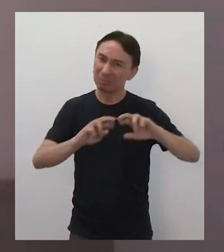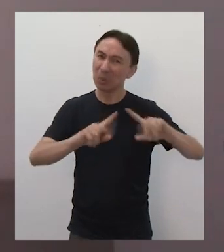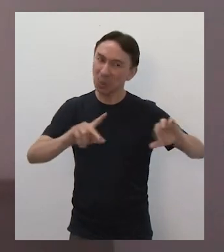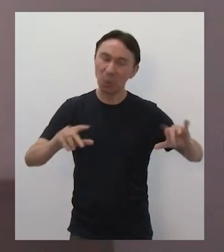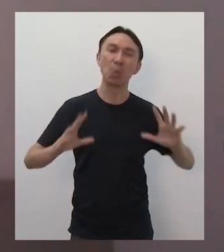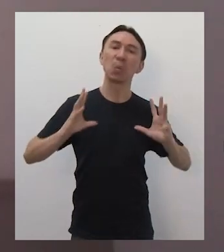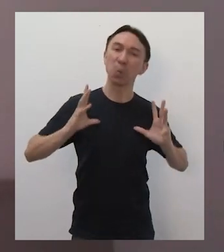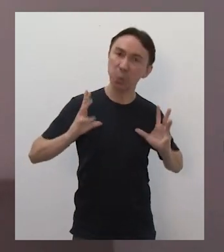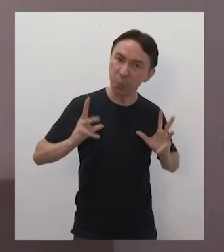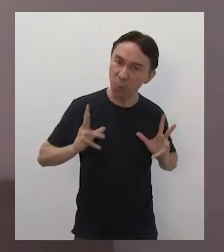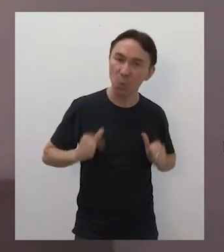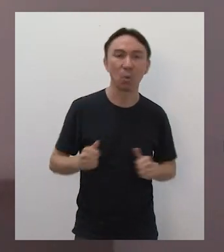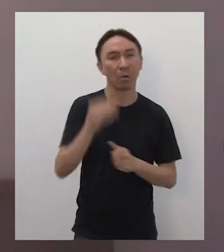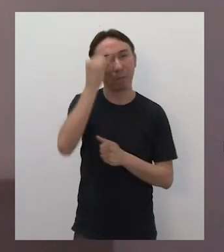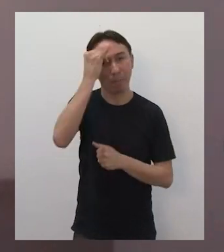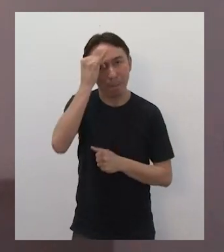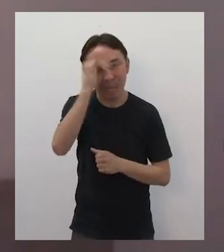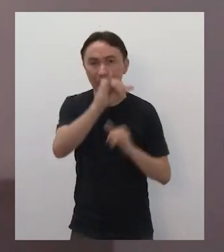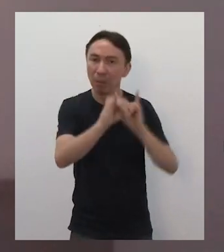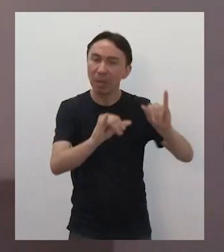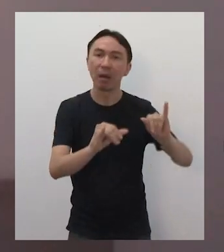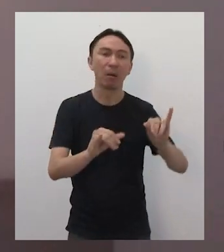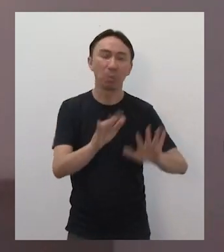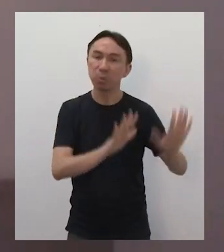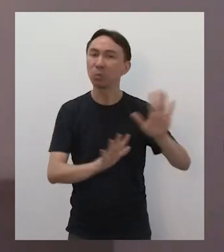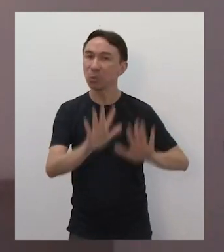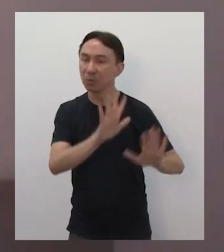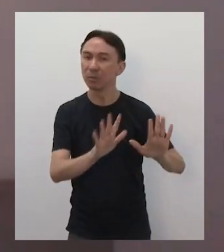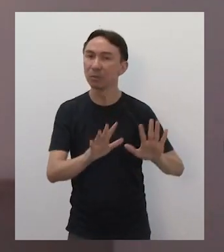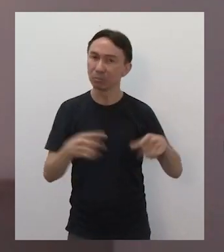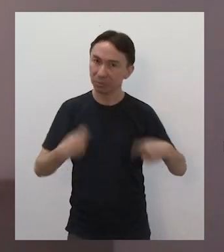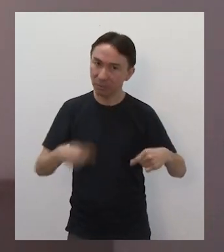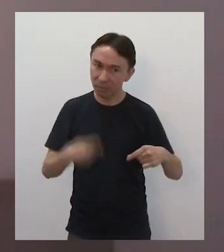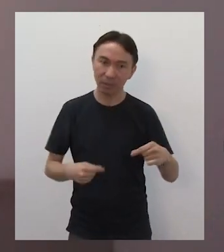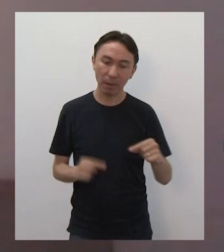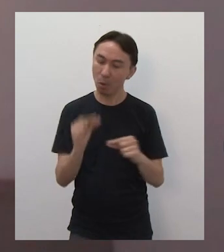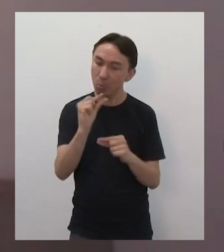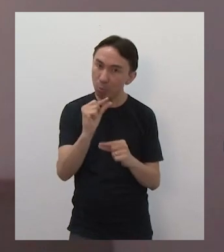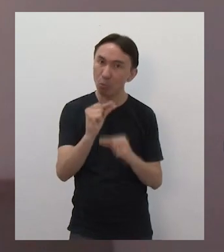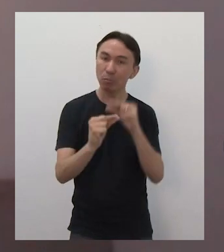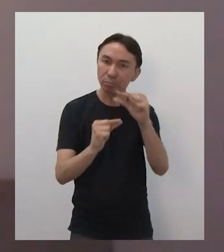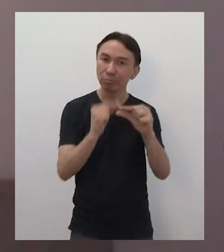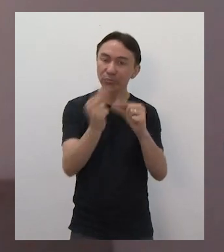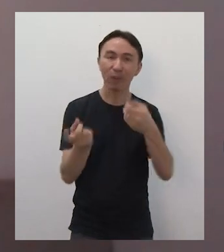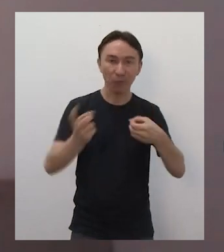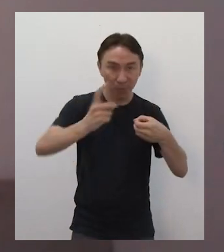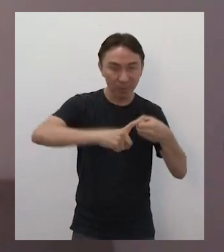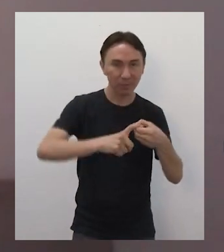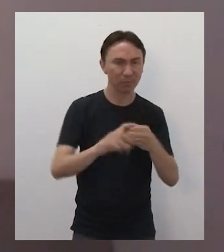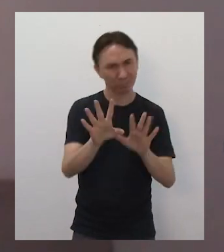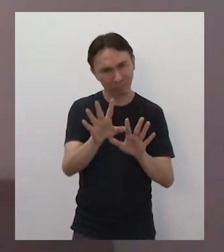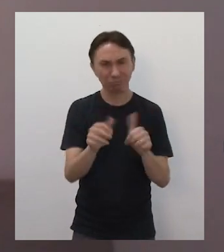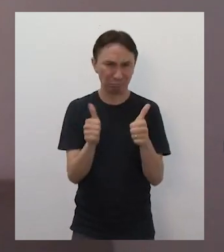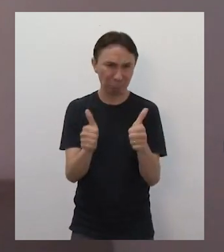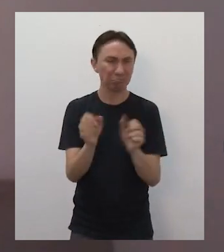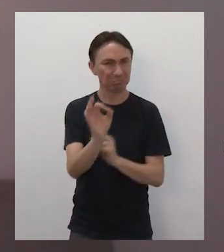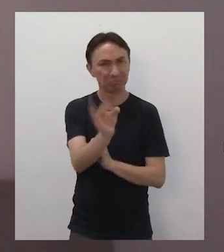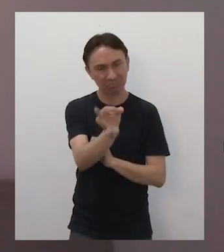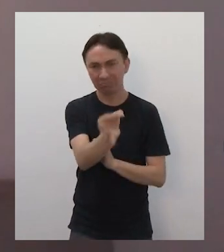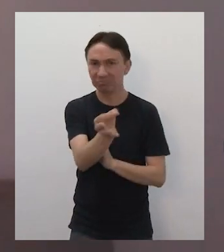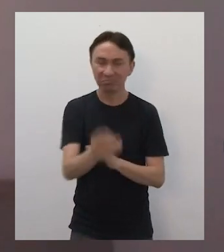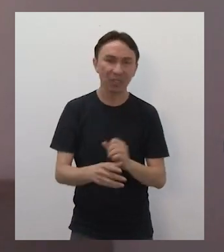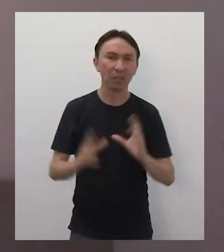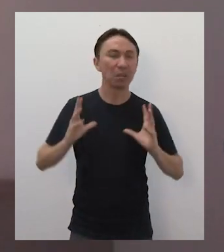de cuidados, essa volta progressiva, enfim, tudo isso que a gente vai ter, todas essas questões